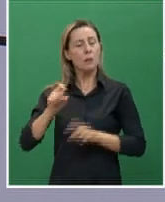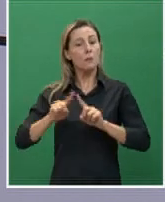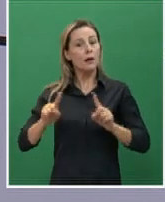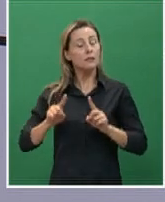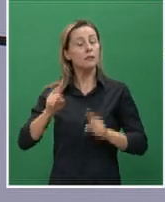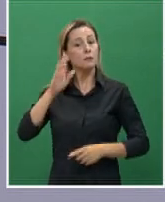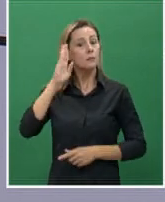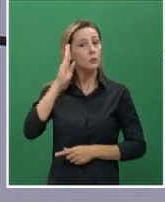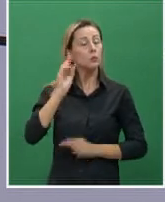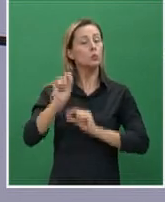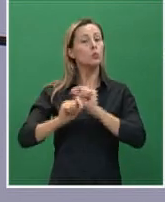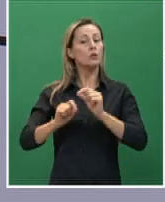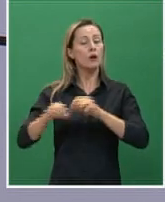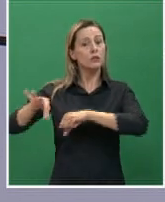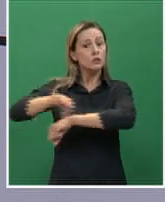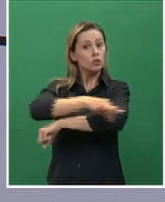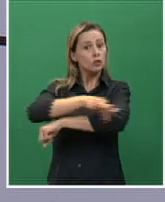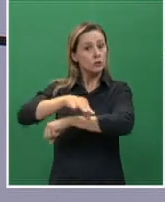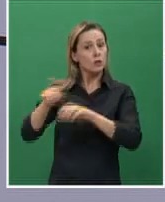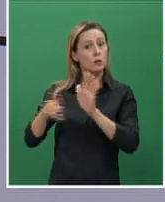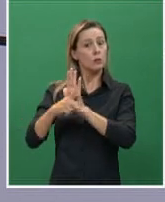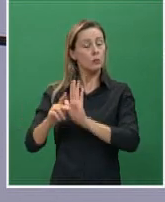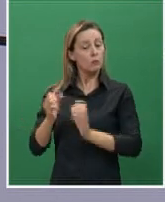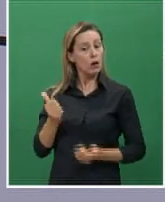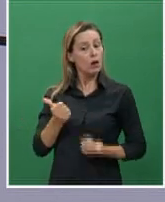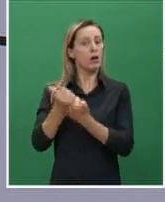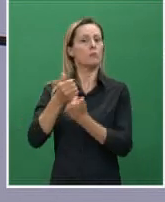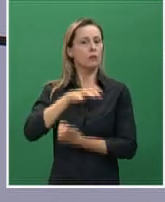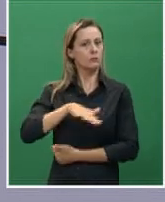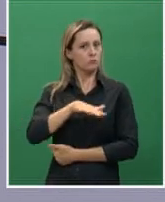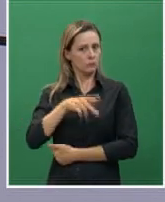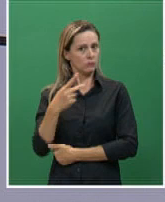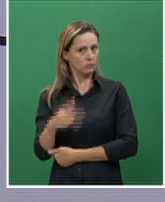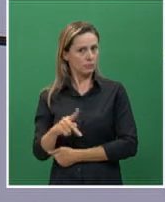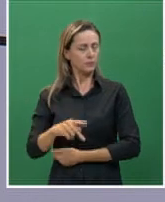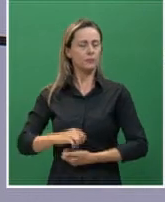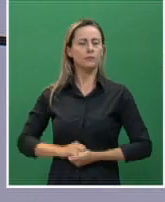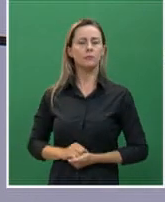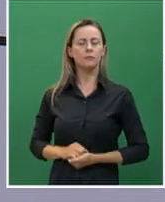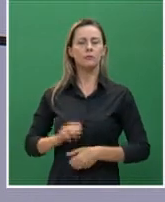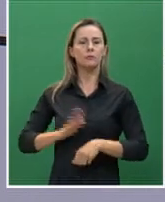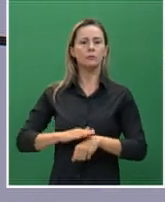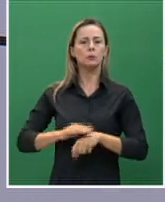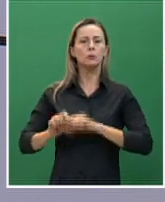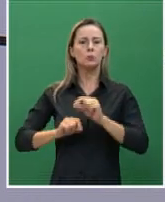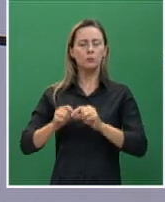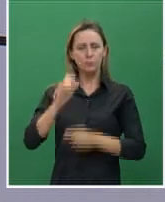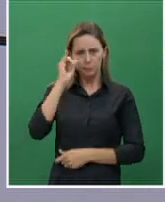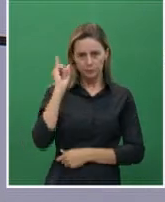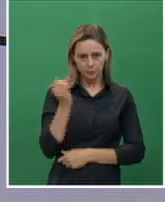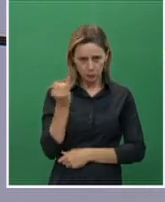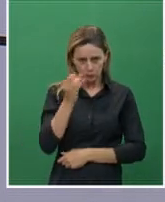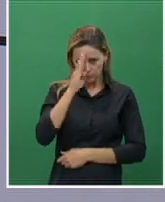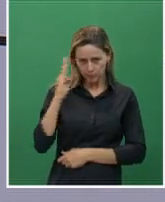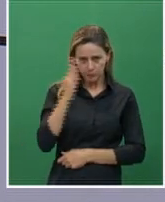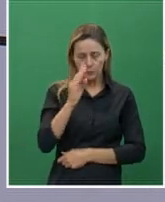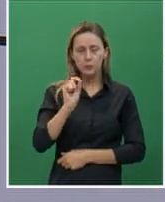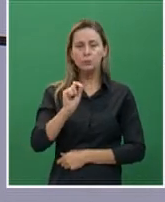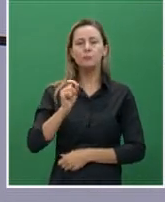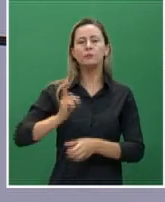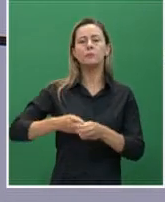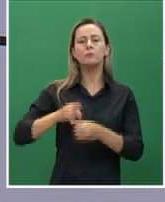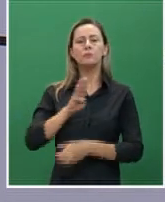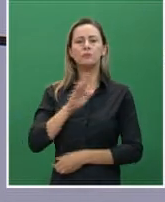que haja a questão da engenharia contemplada e apoiado isso nós vamos fazer e o ponto importante Toda obra EA cidade de Blumenau